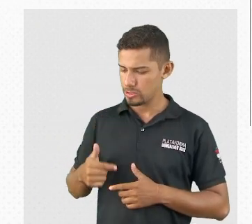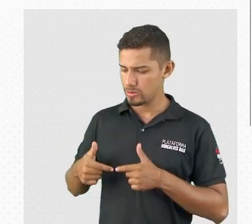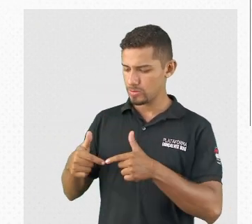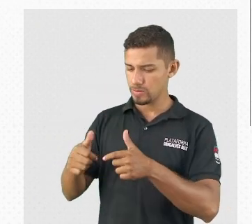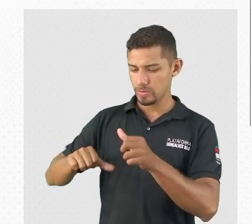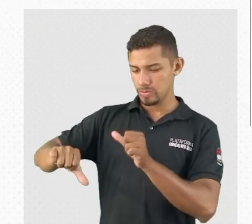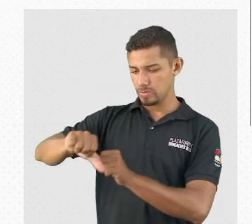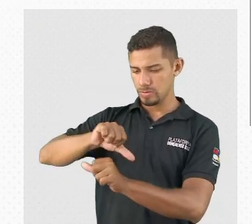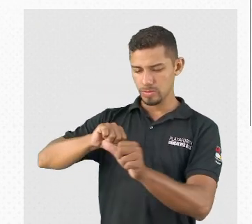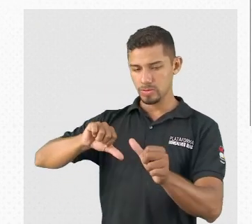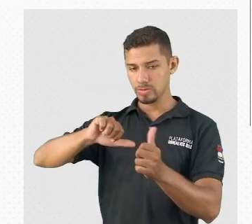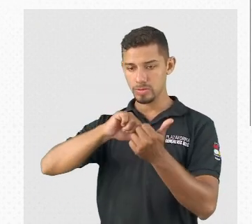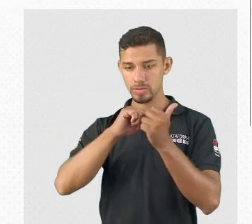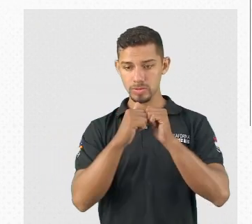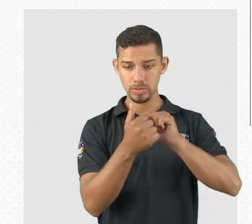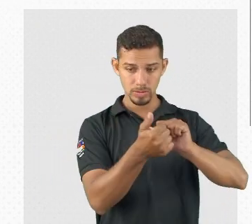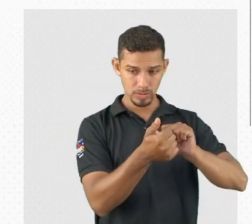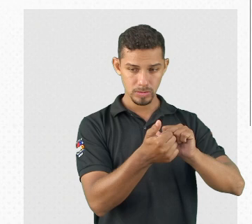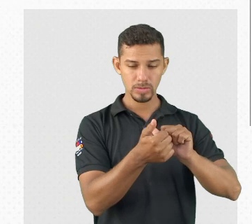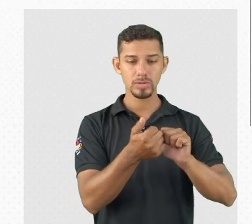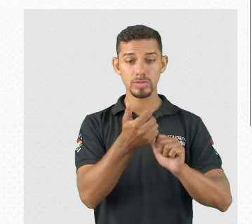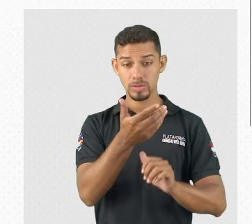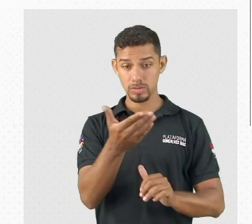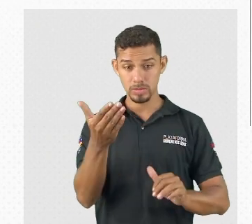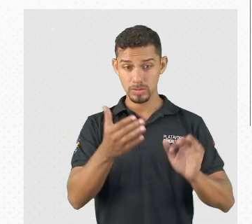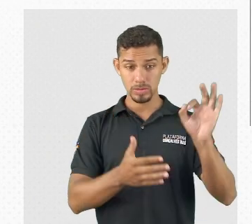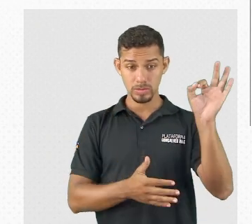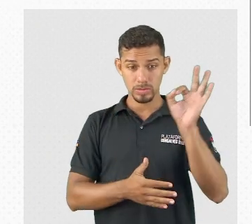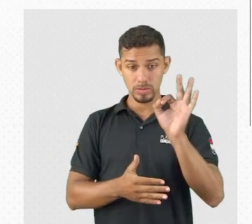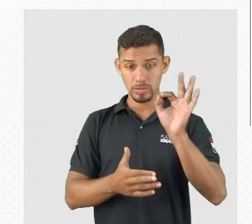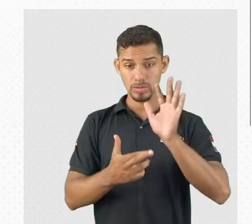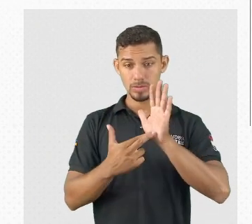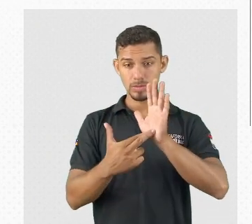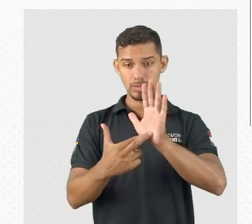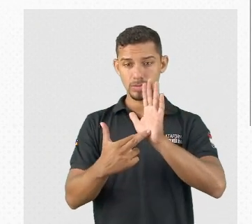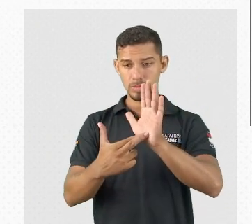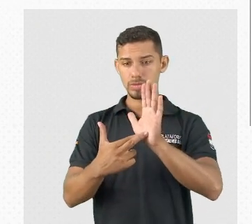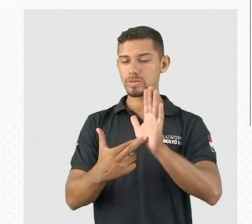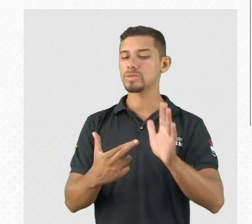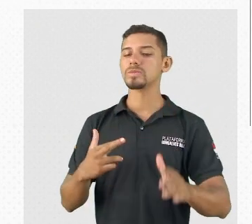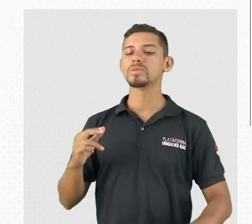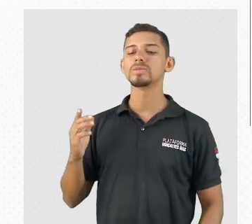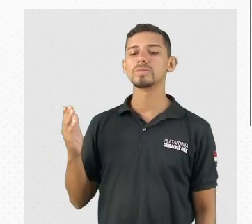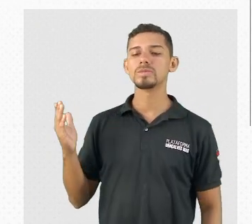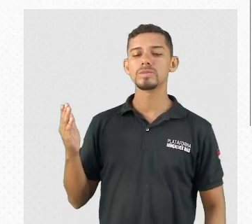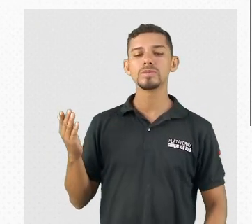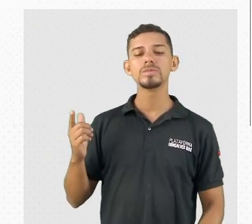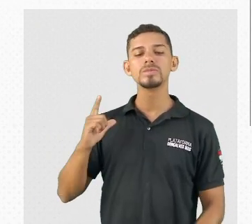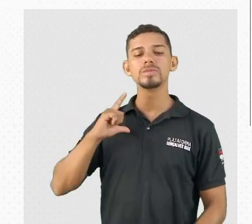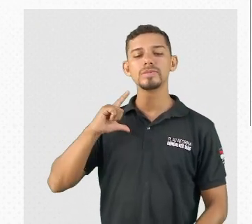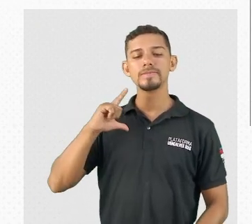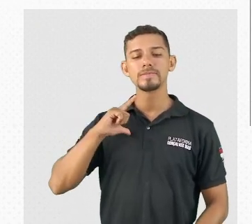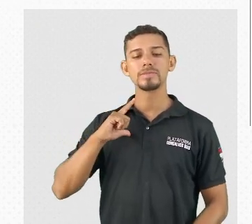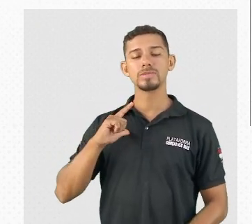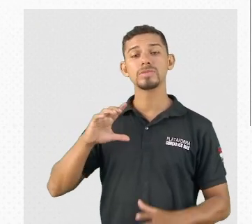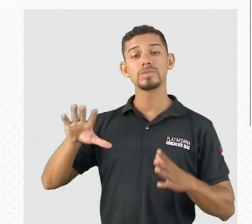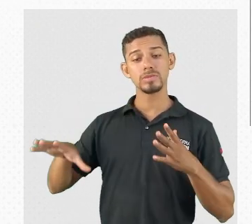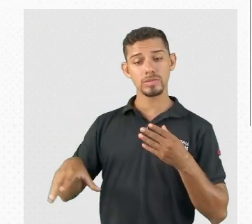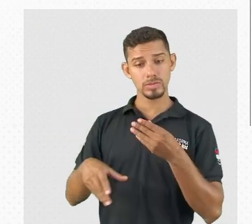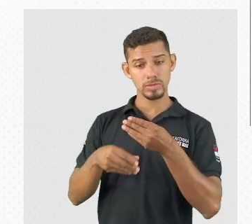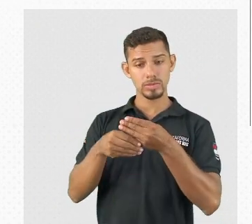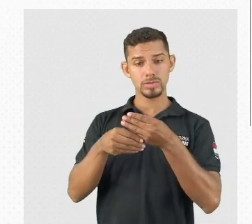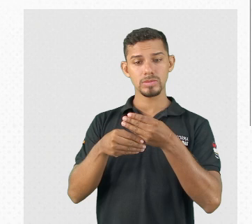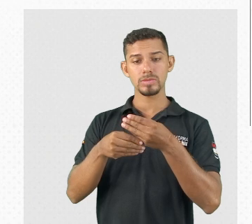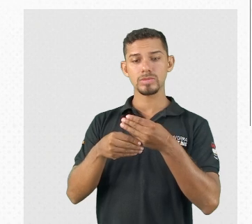né, ou seja, de transformar esse quadro de subrepresentação, tem envolvido a